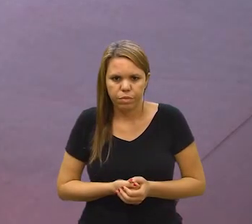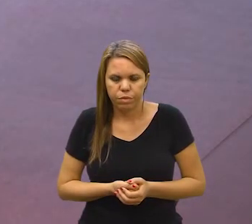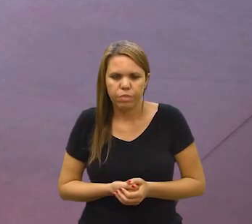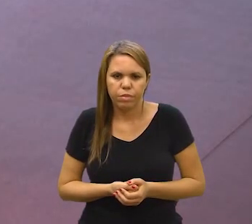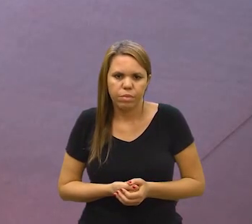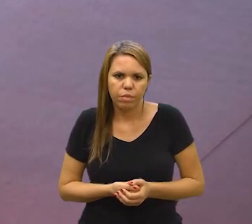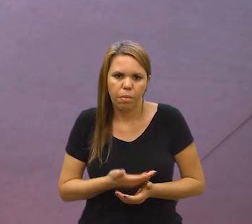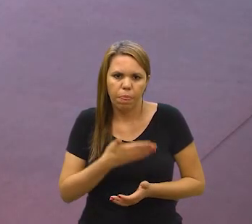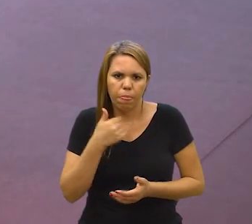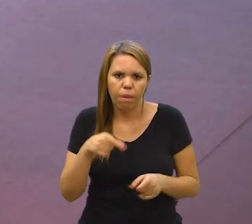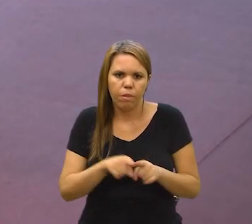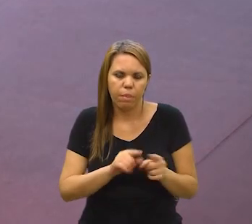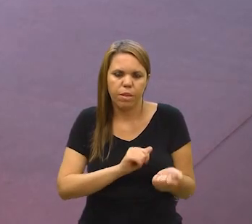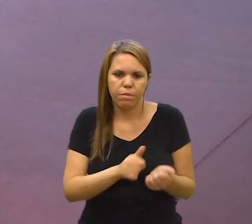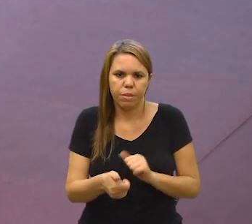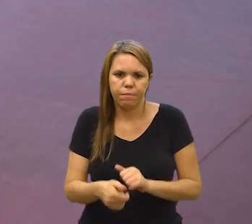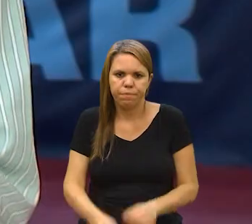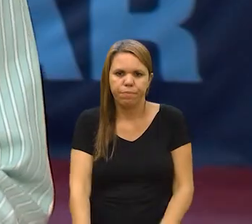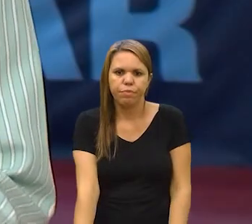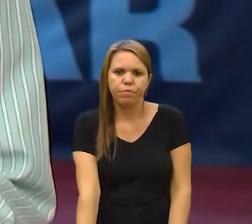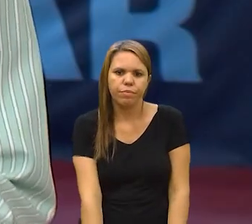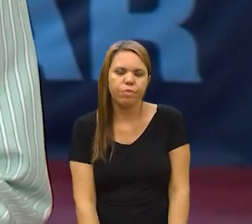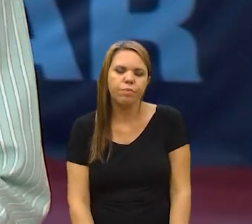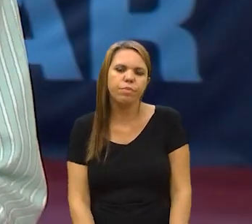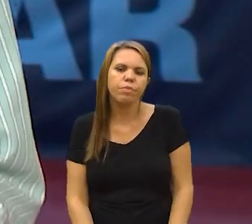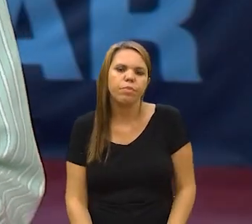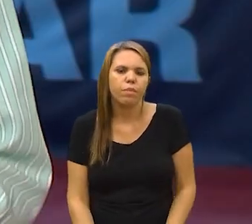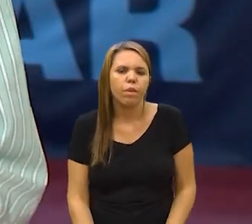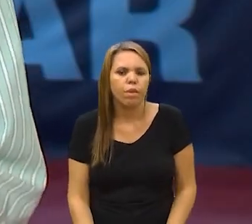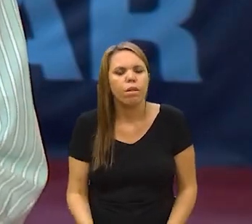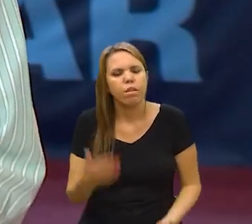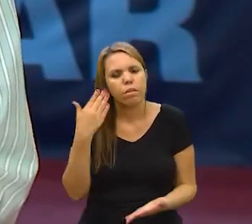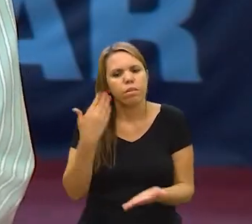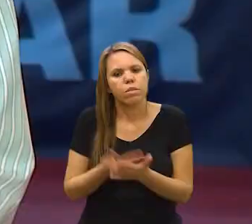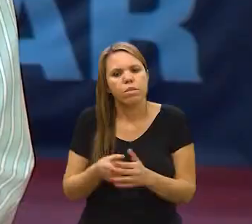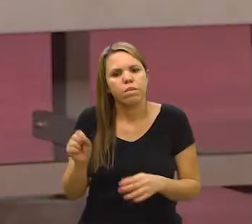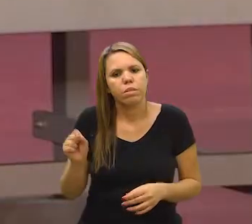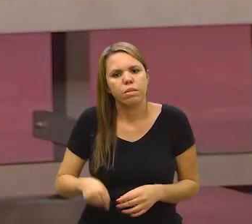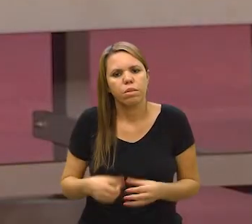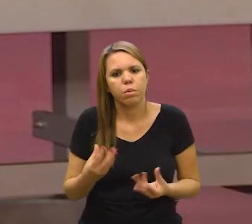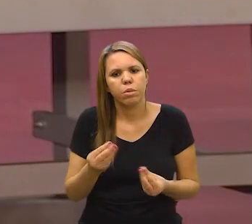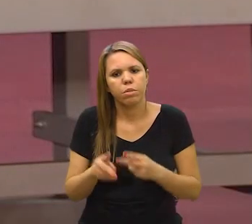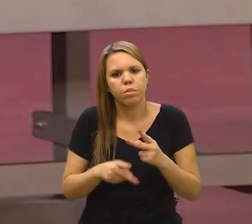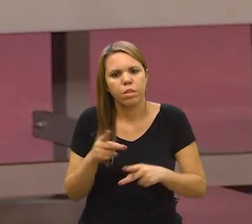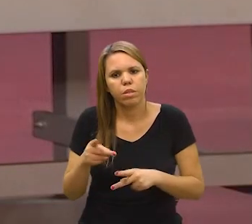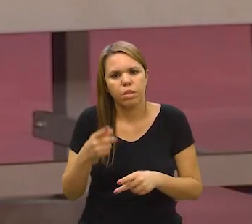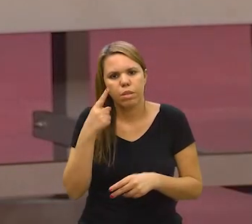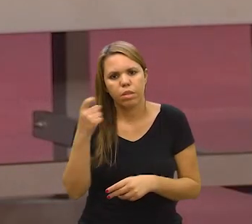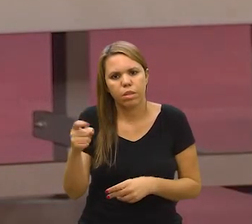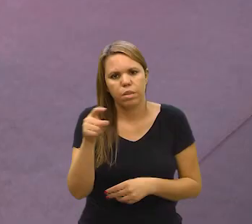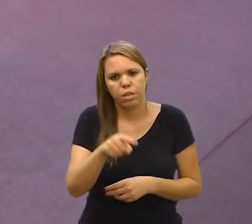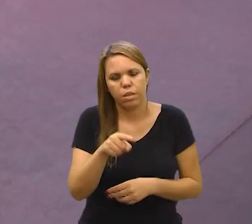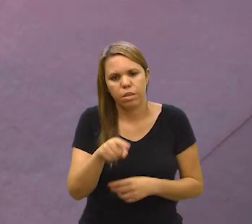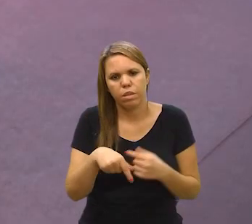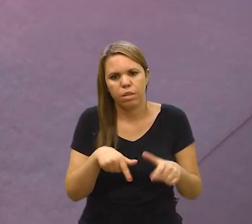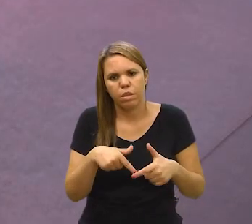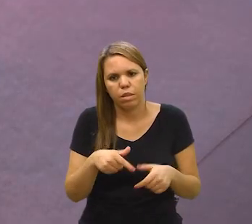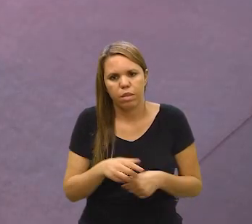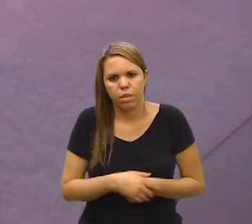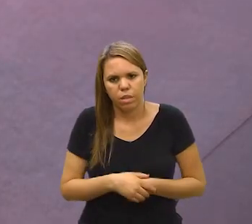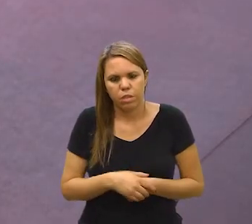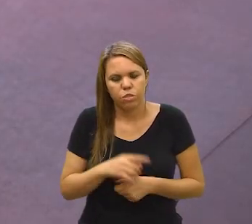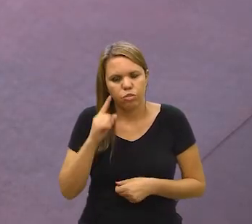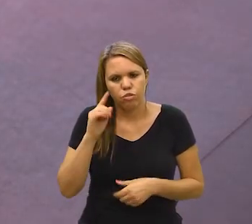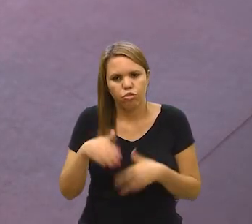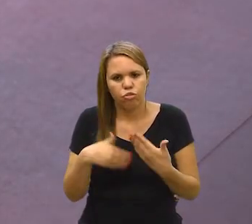de preferência, no jornalismo esportivo. No esporte. Ah, tenho certeza que muitas pessoas estariam interessadas, viu, nesse seu